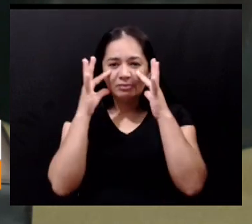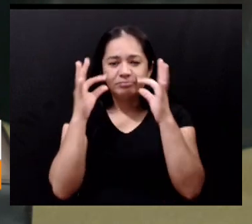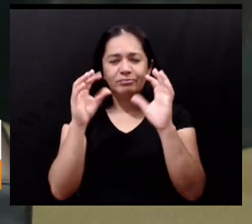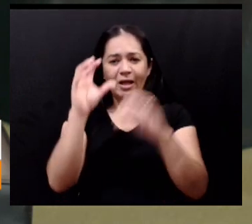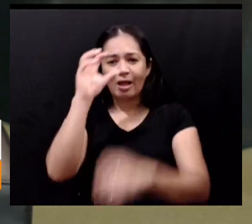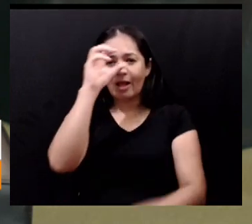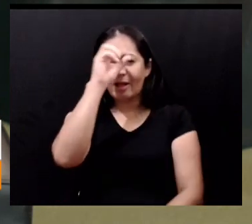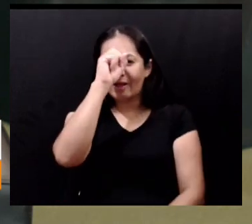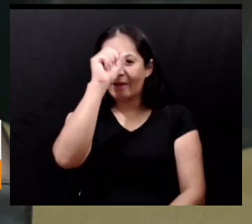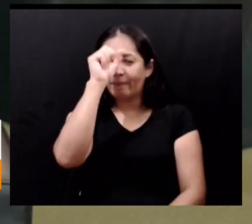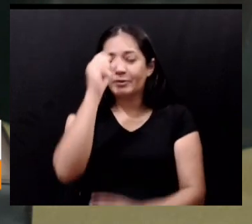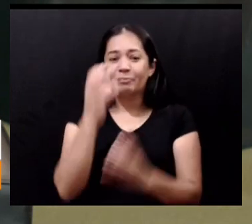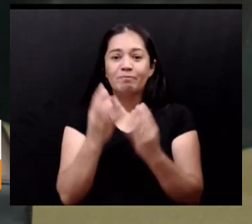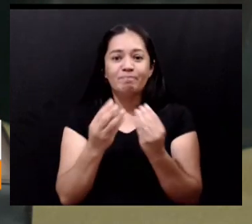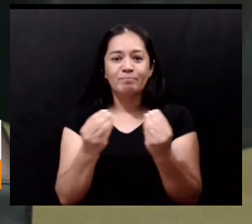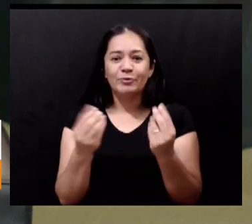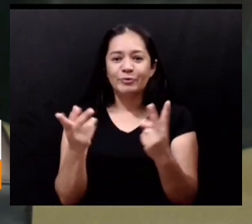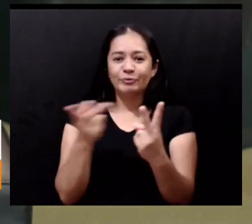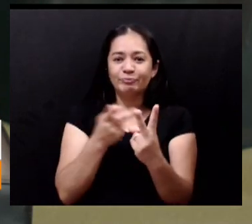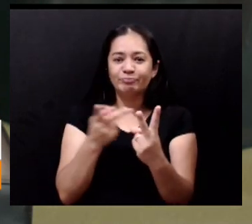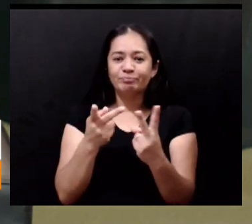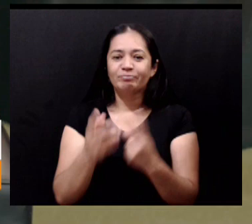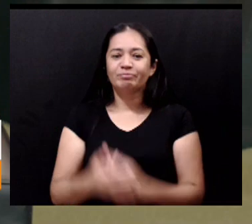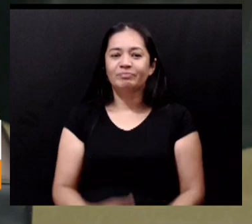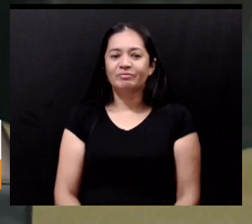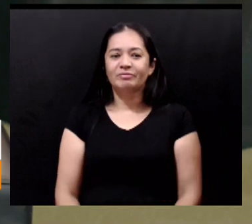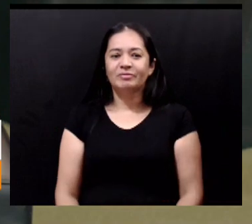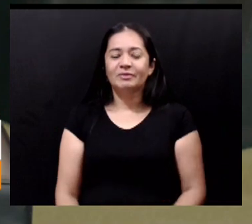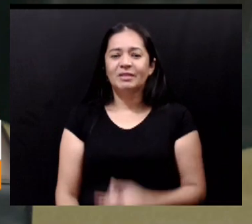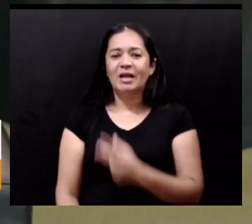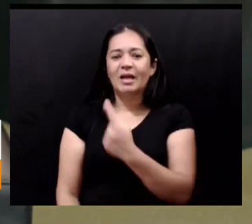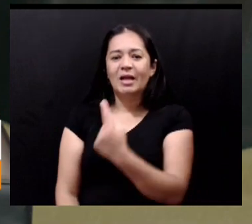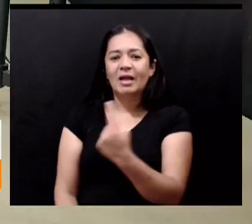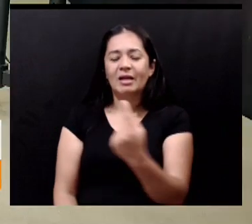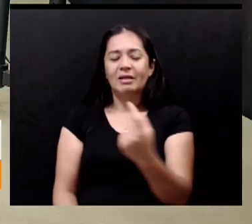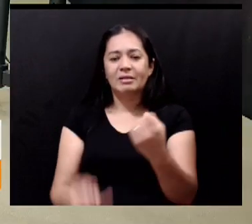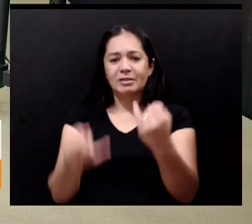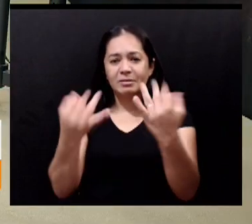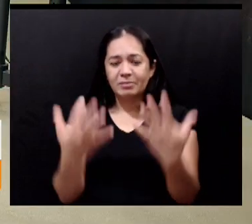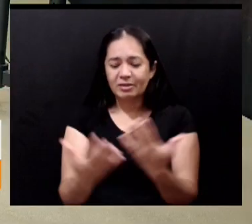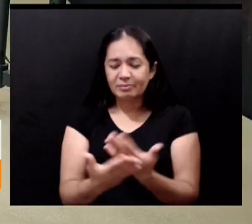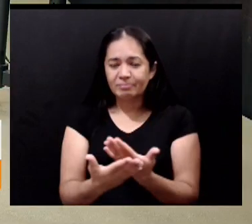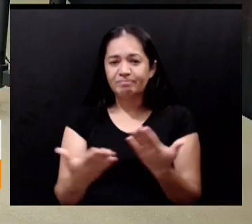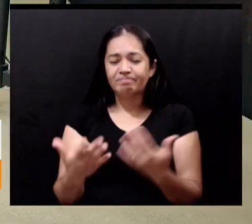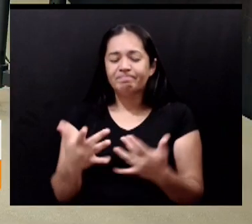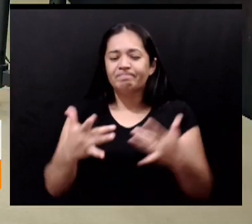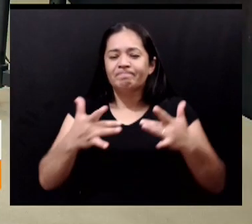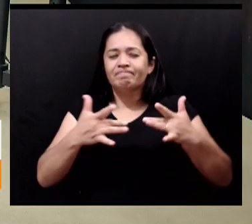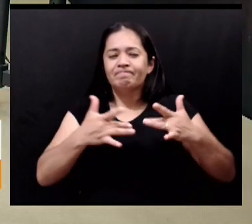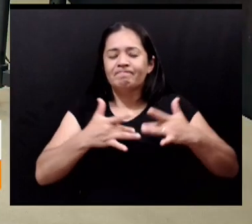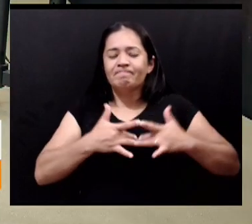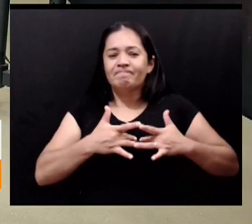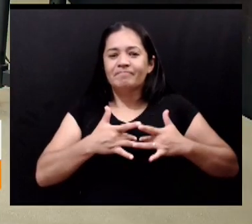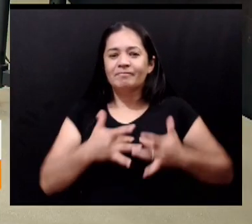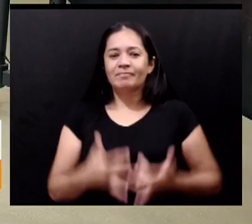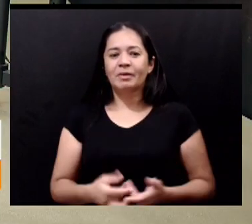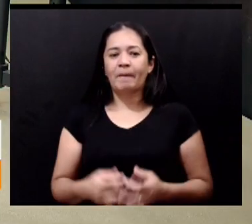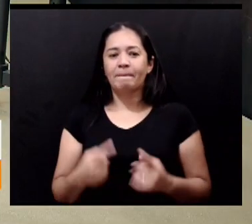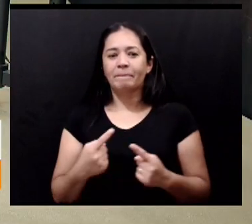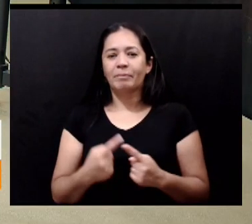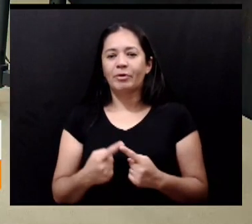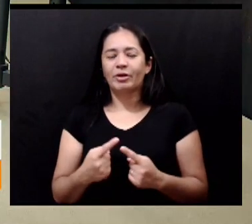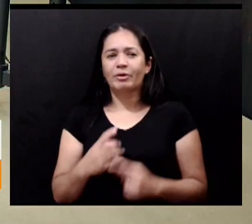vocês duas. Cada fala de vocês toca no profundo, porque é o amor, né? A